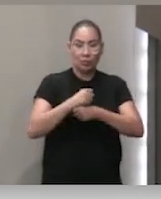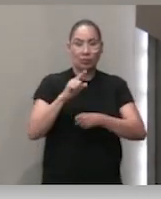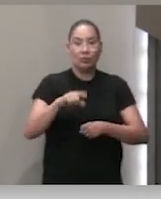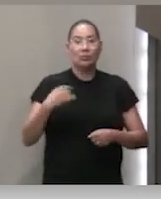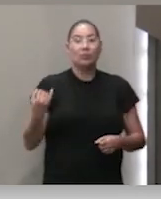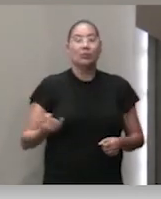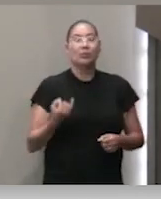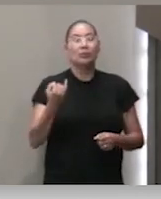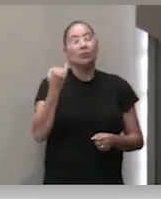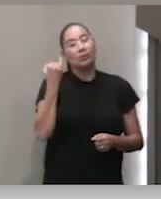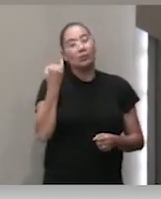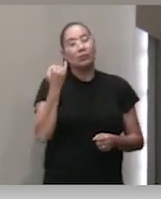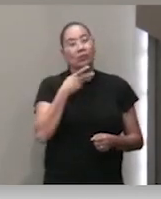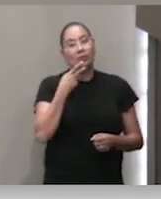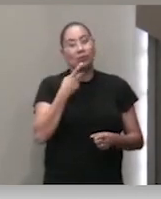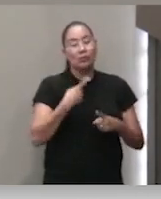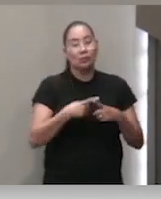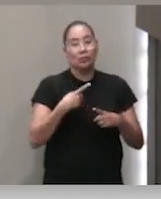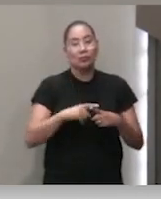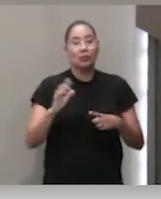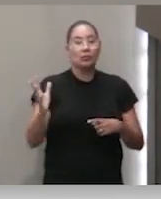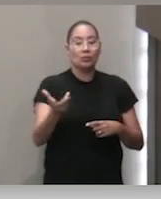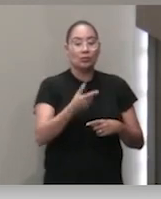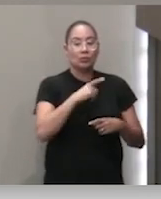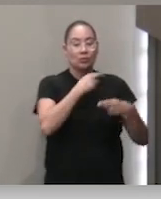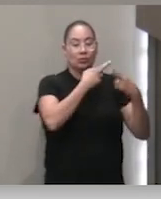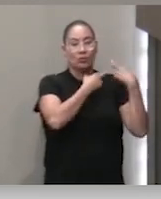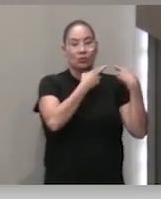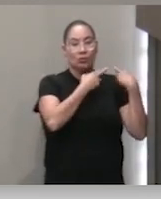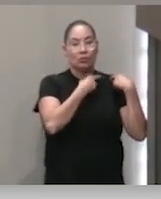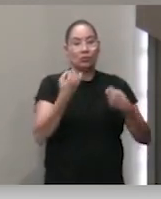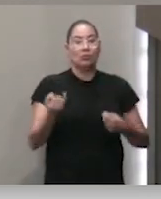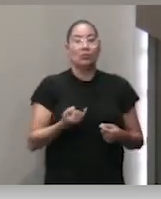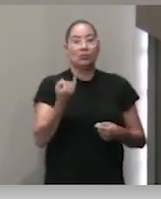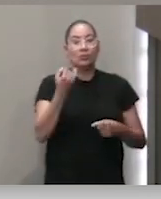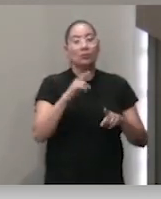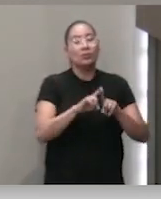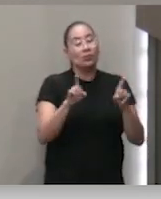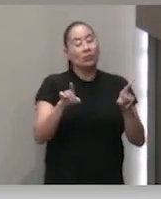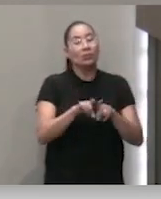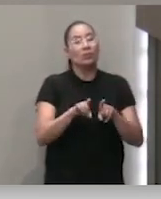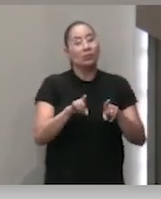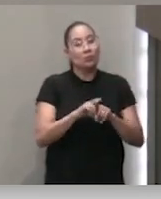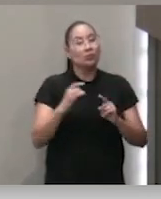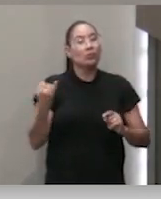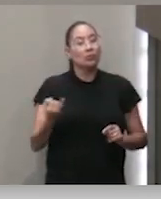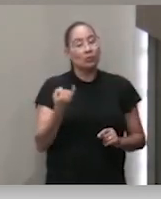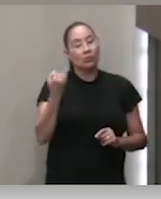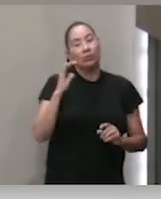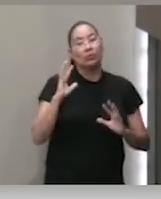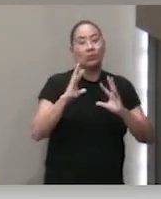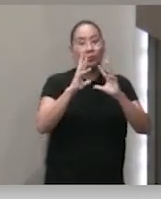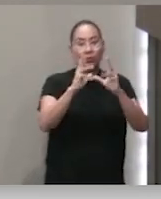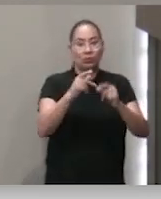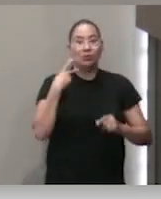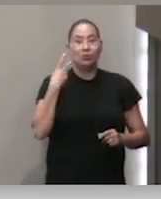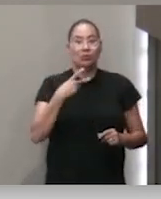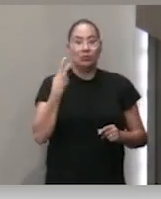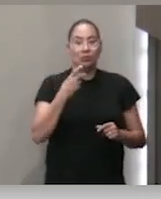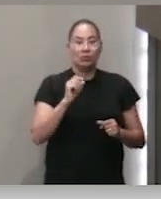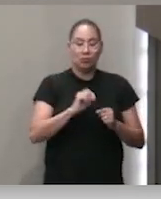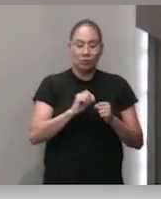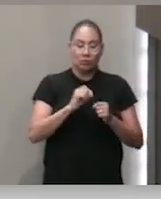isso aí, porque, na verdade, todos têm aqui têm responsabilidade, então é importante dizer isso aí, mas também é importante que todos os vereadores possam fazer